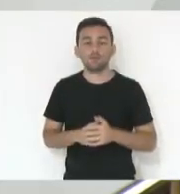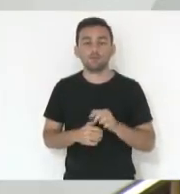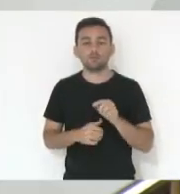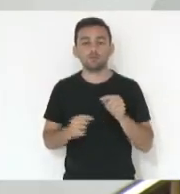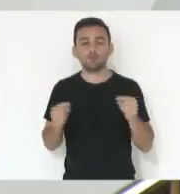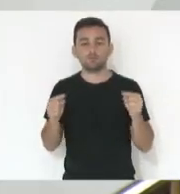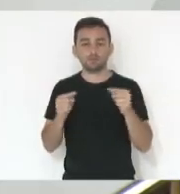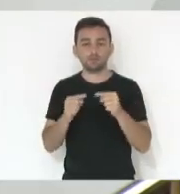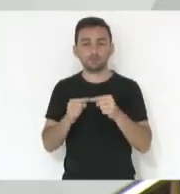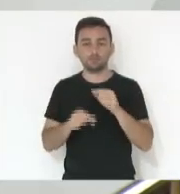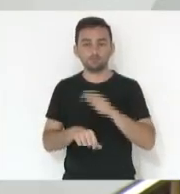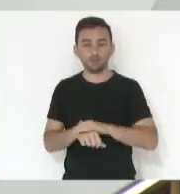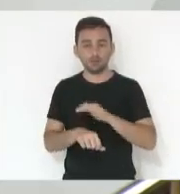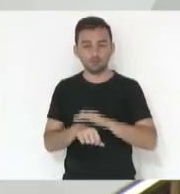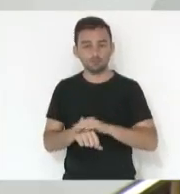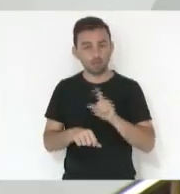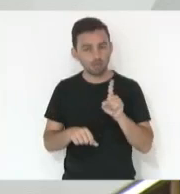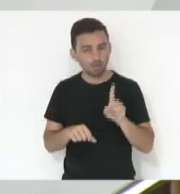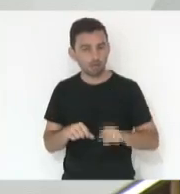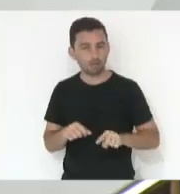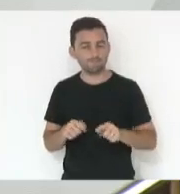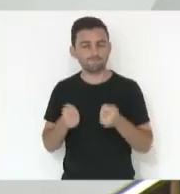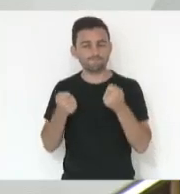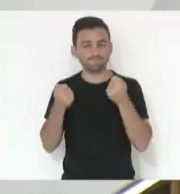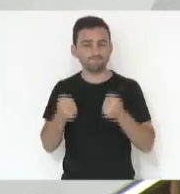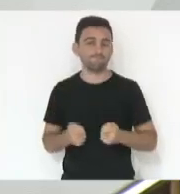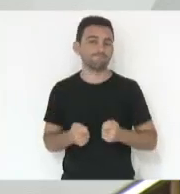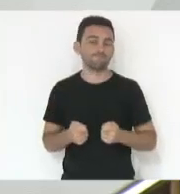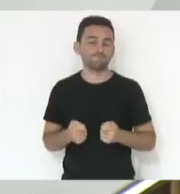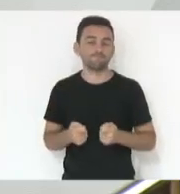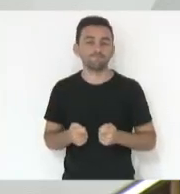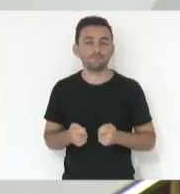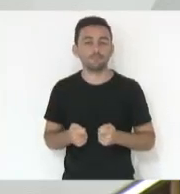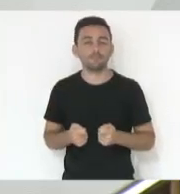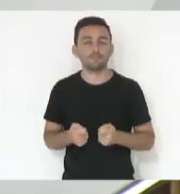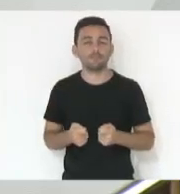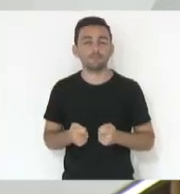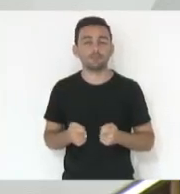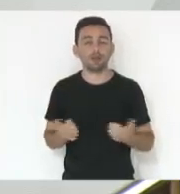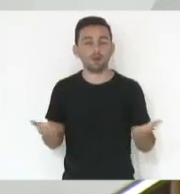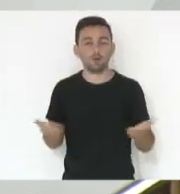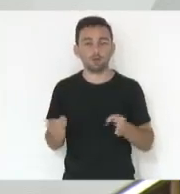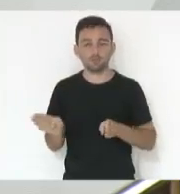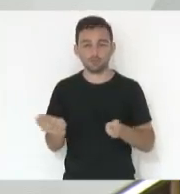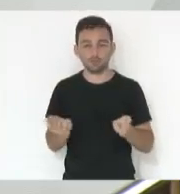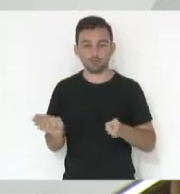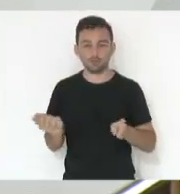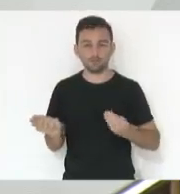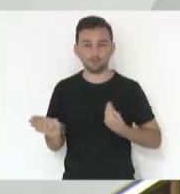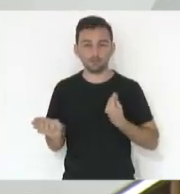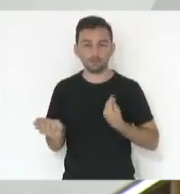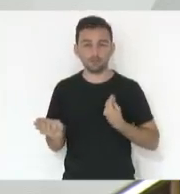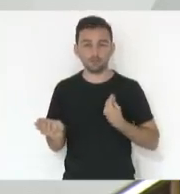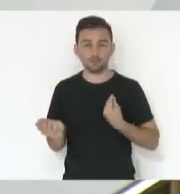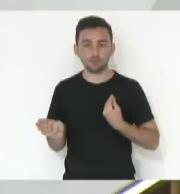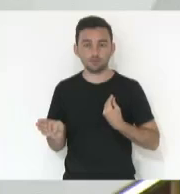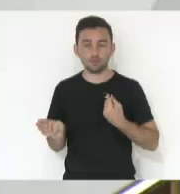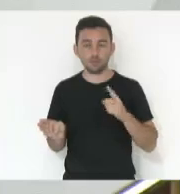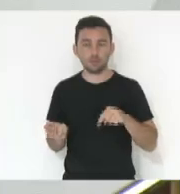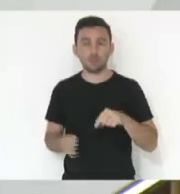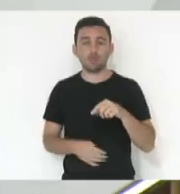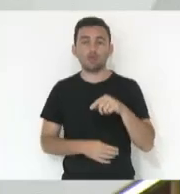uma ação concreta. Então, neste período em que nós estamos vivendo, o período da